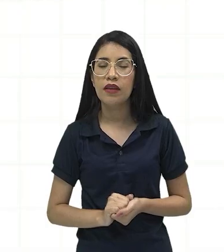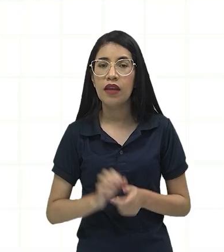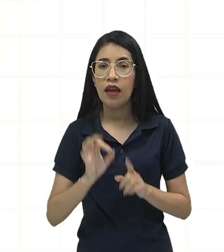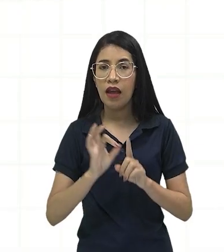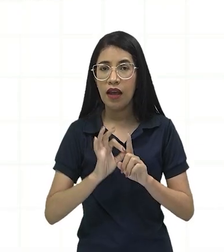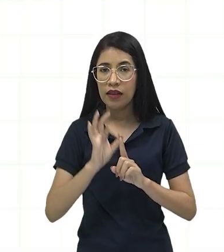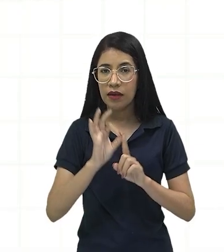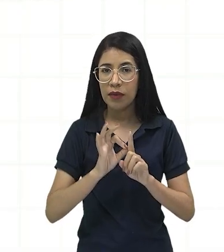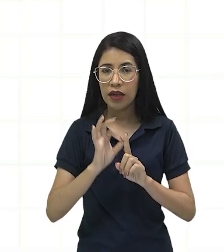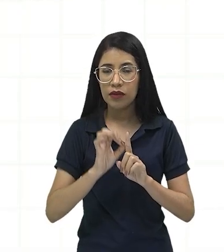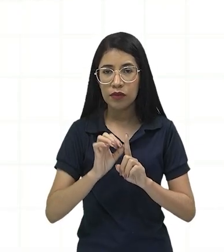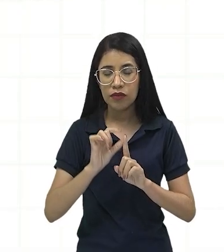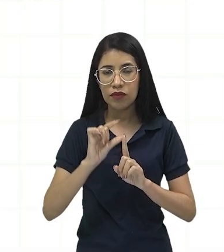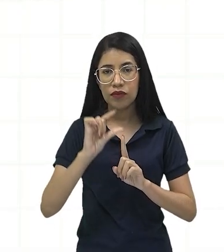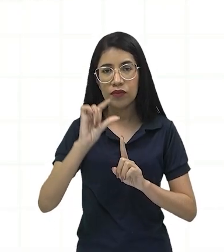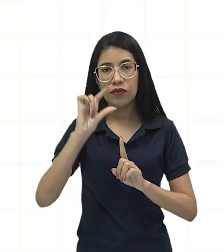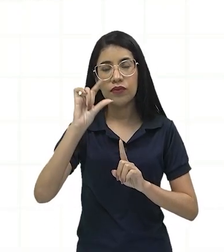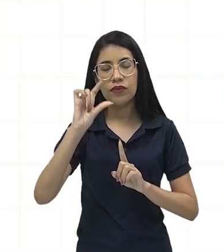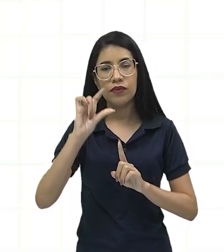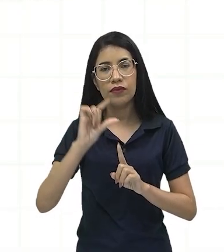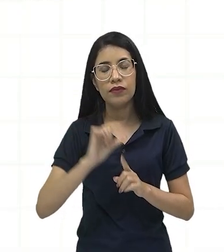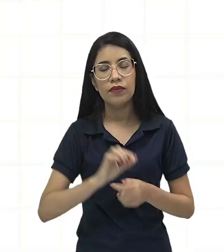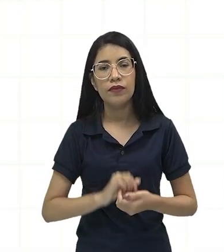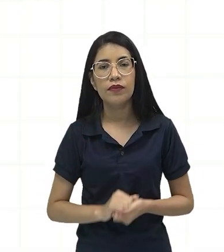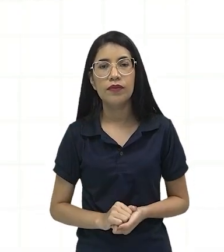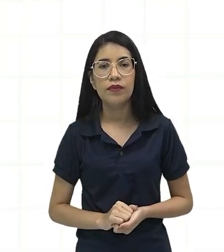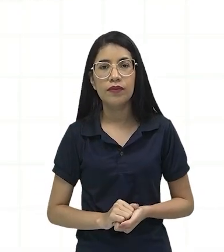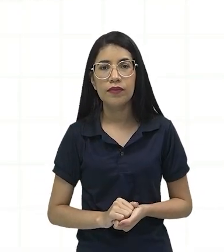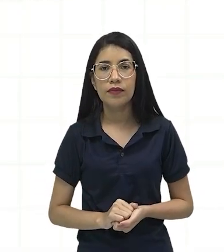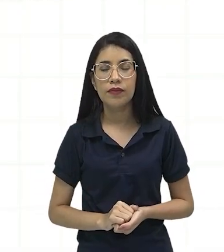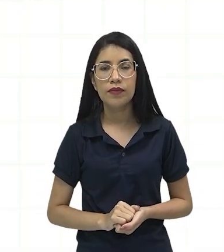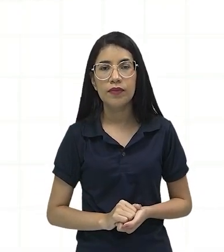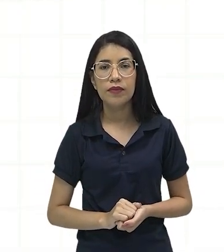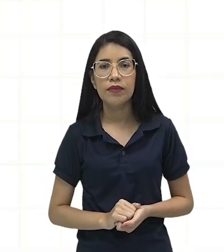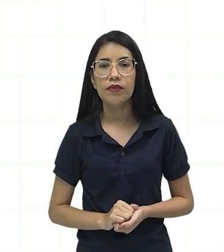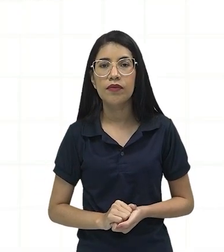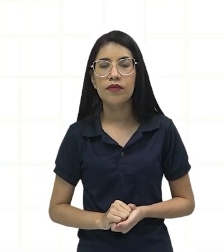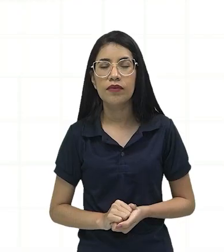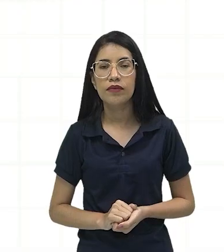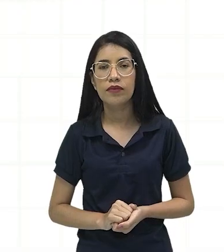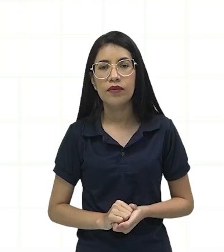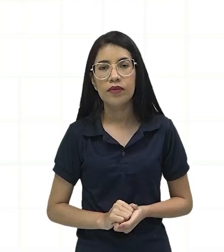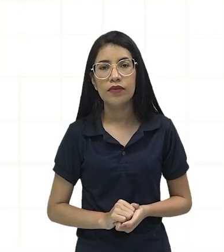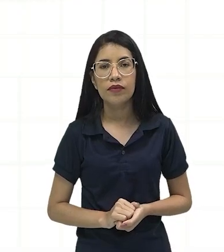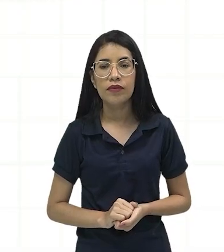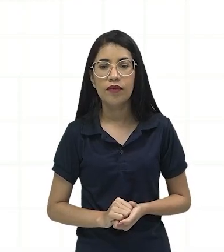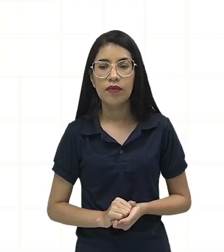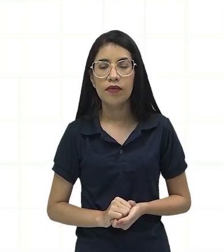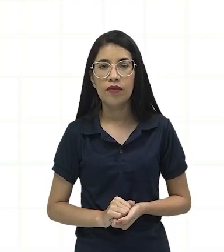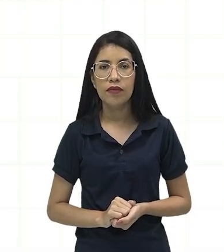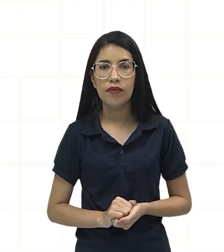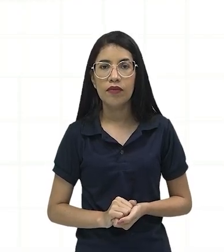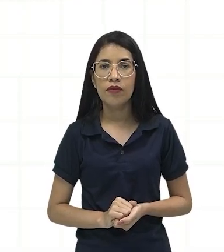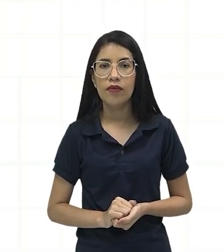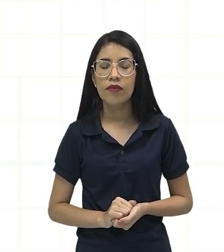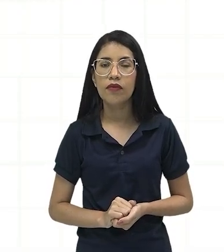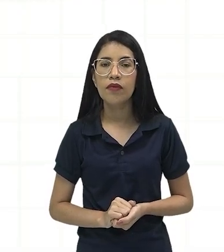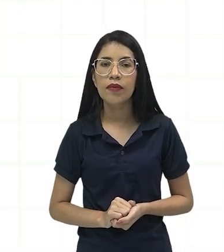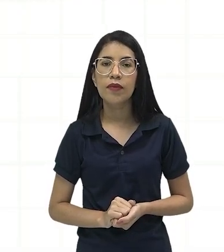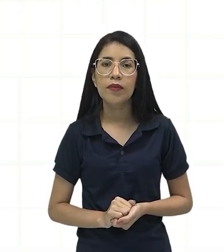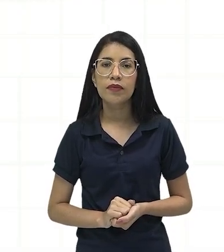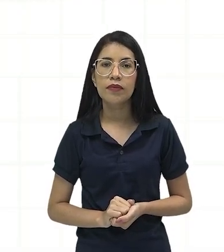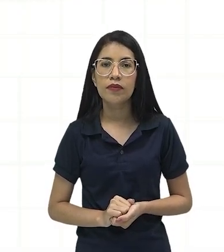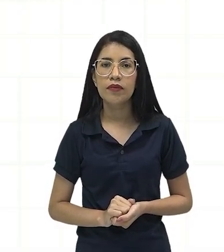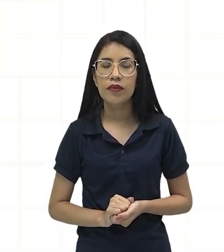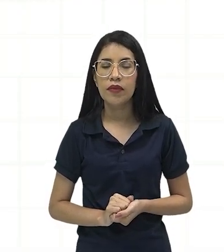aumentar demais a temperatura. E aí, essa intensificação